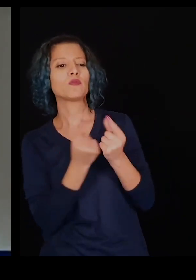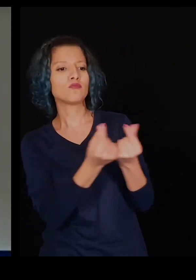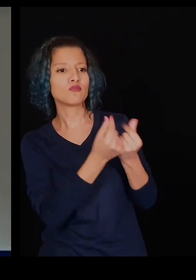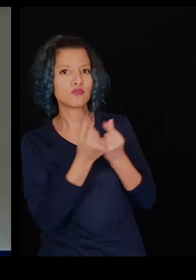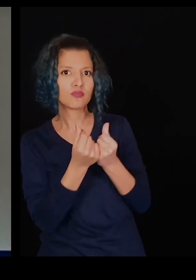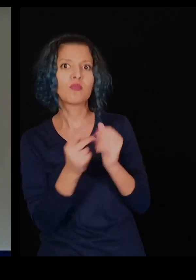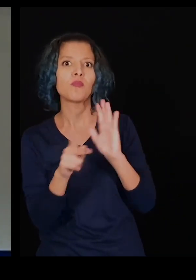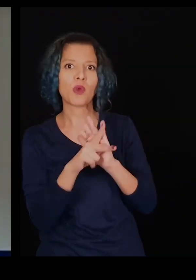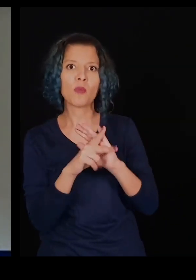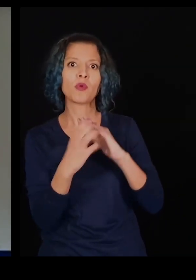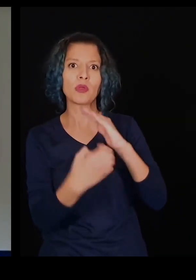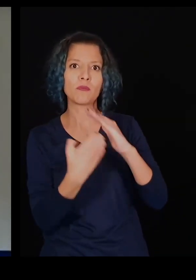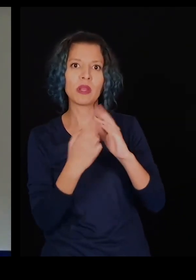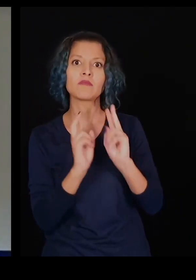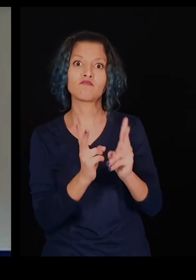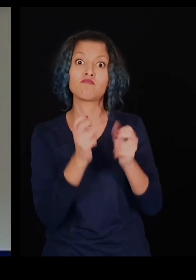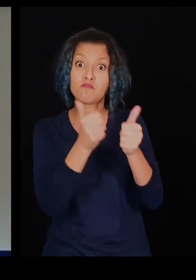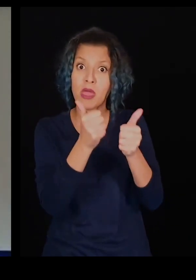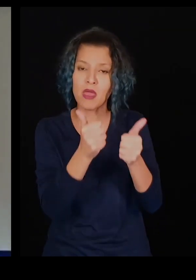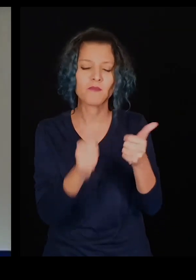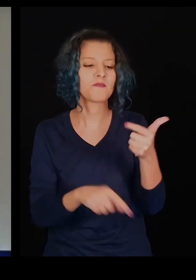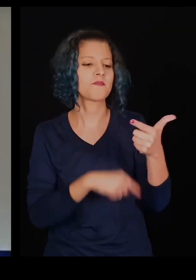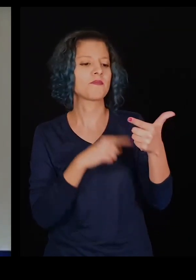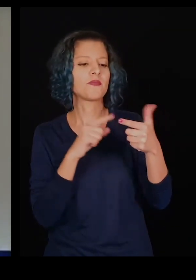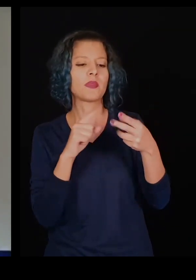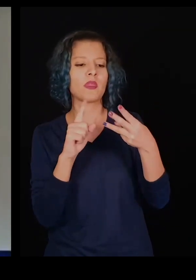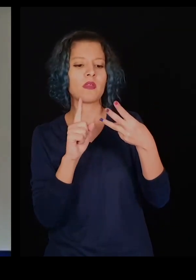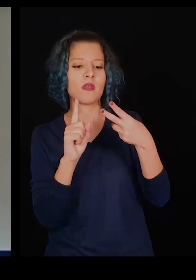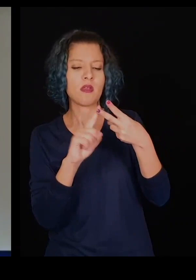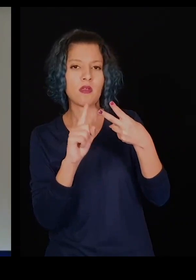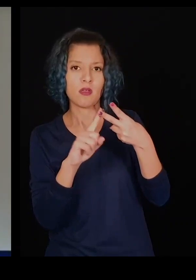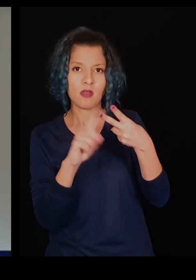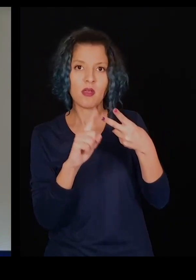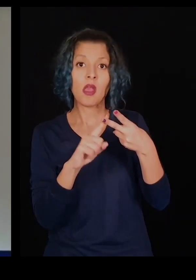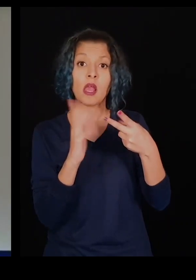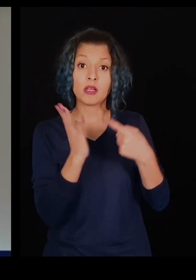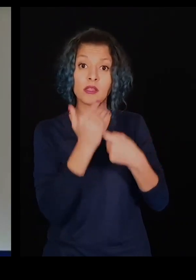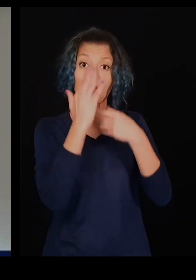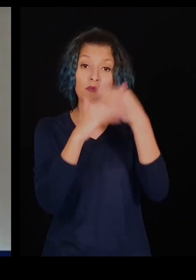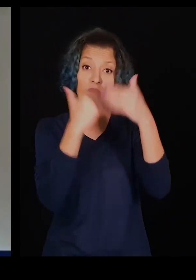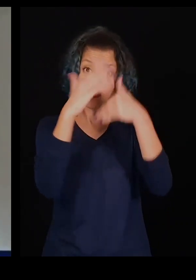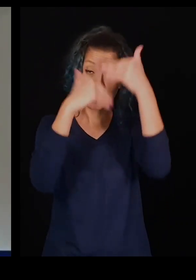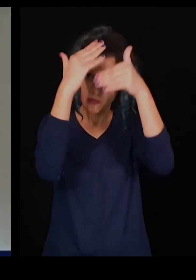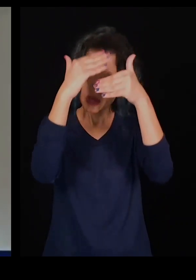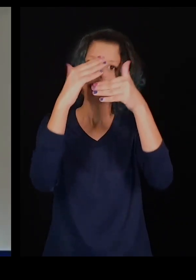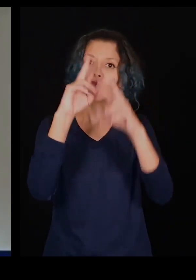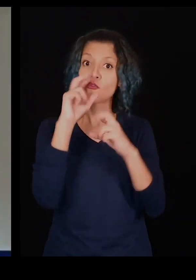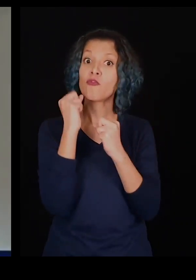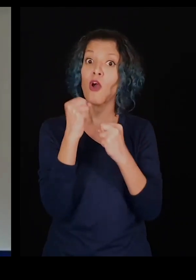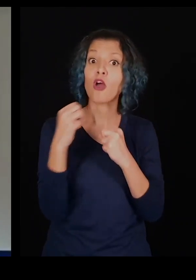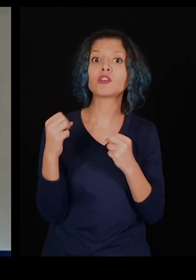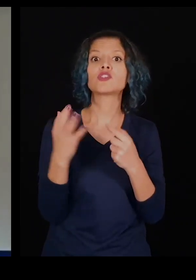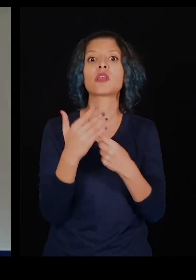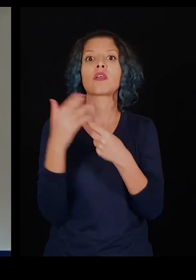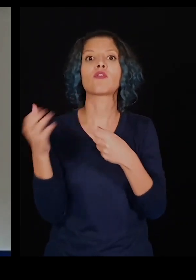um eixo de longo prazo de desenvolvimento tecnológico e investimento forte em novas